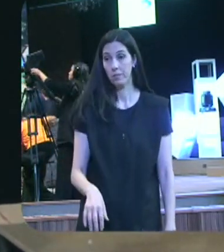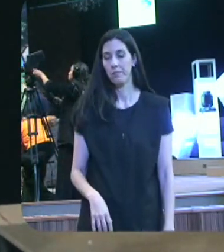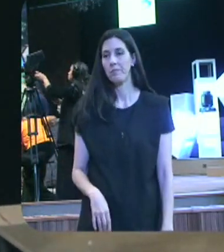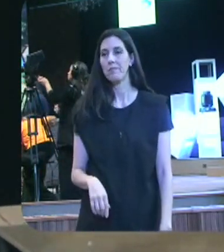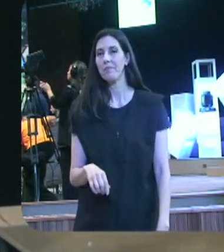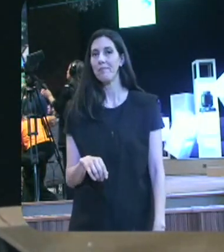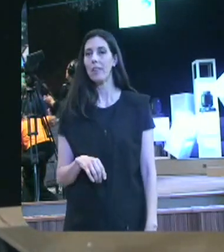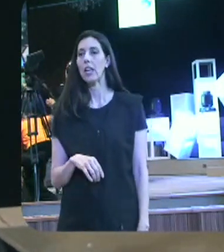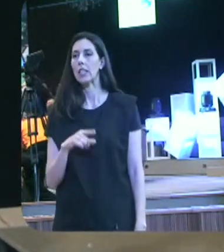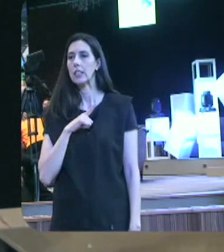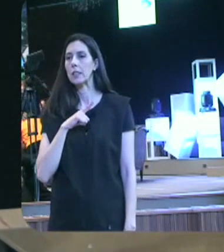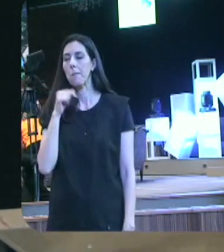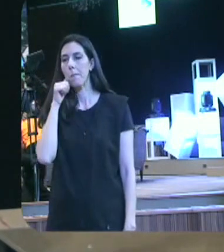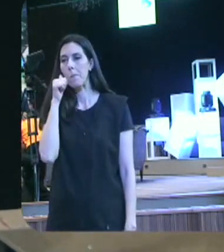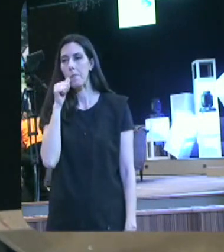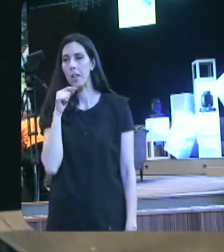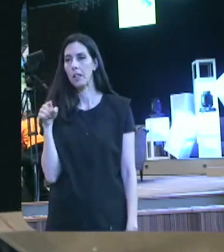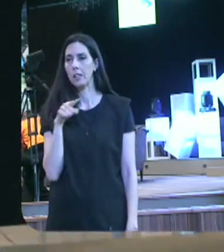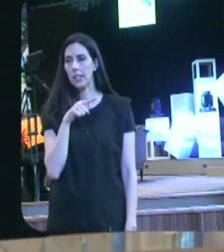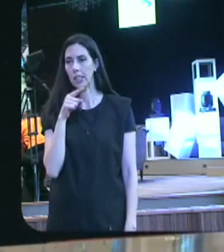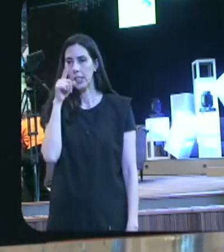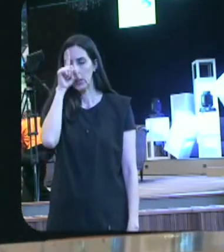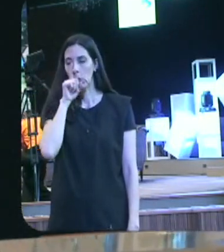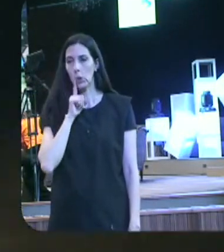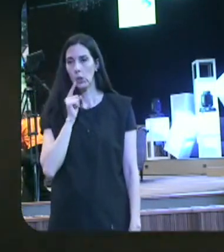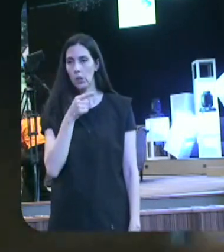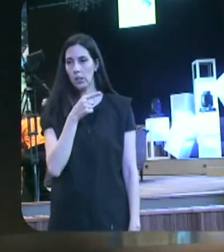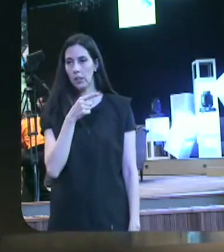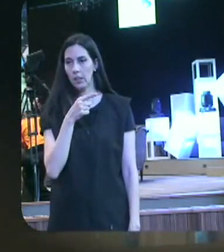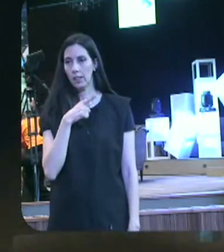tem pecado maior que o amor de Deus não possa perdoar.